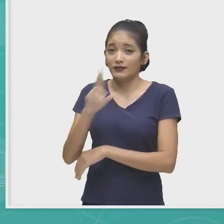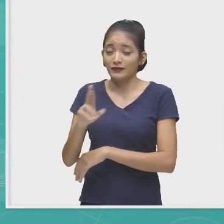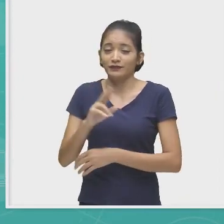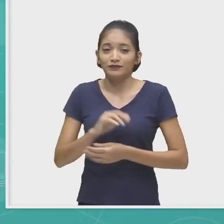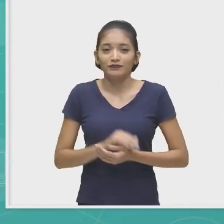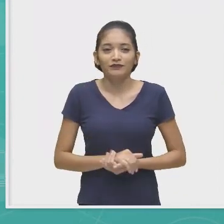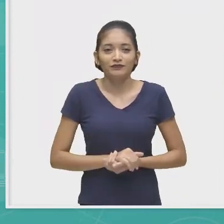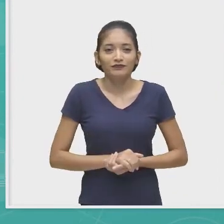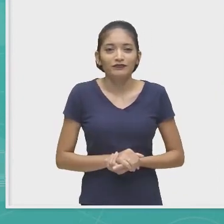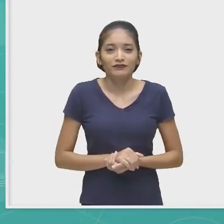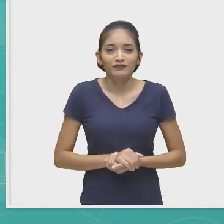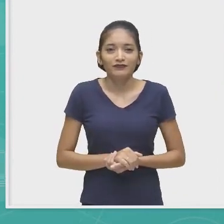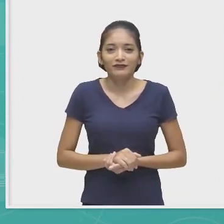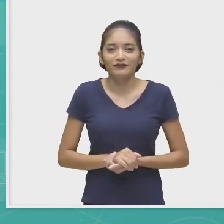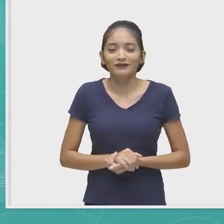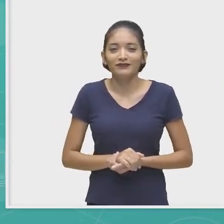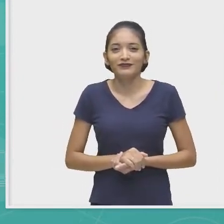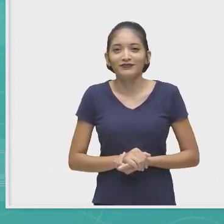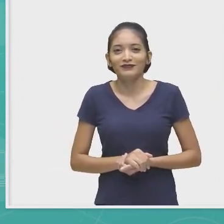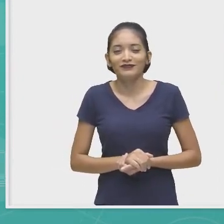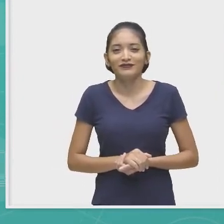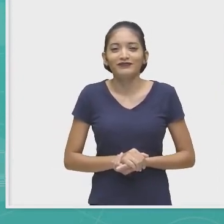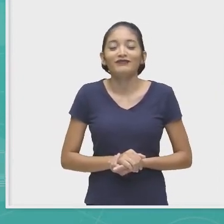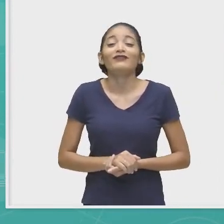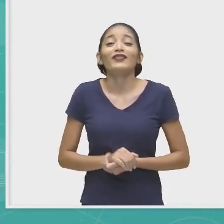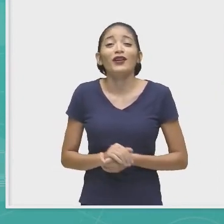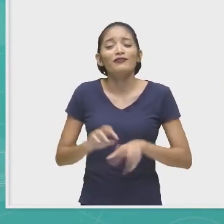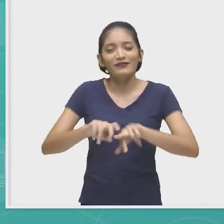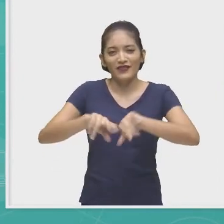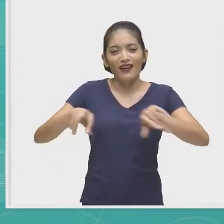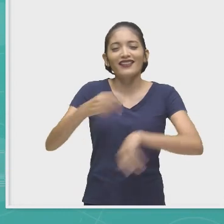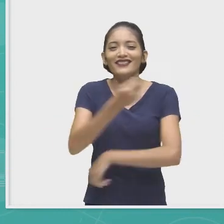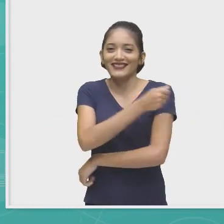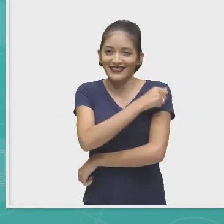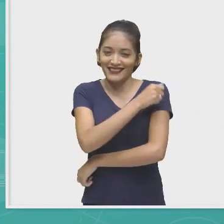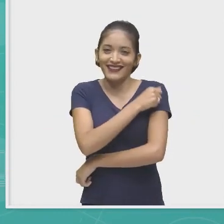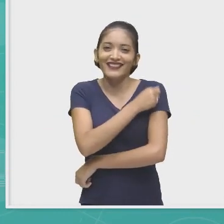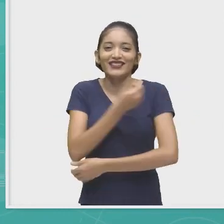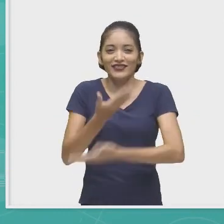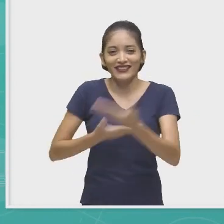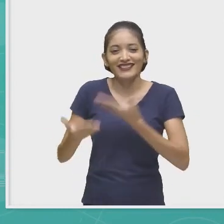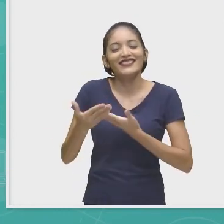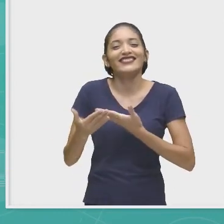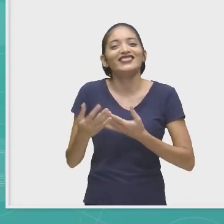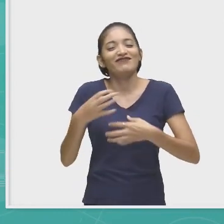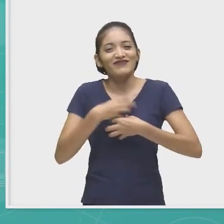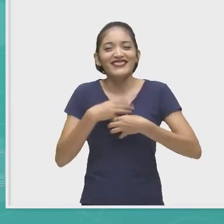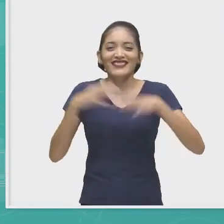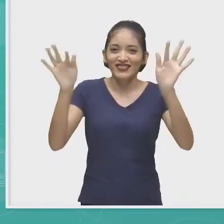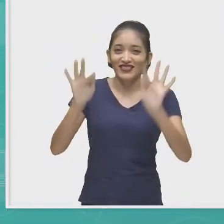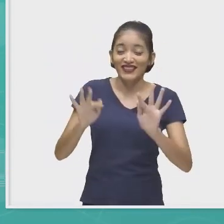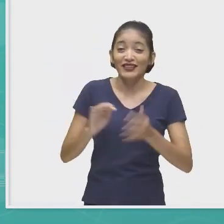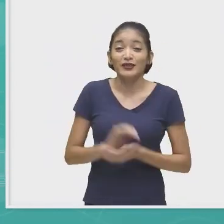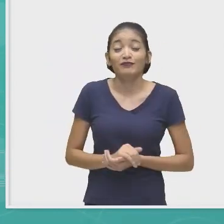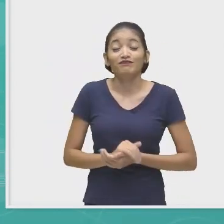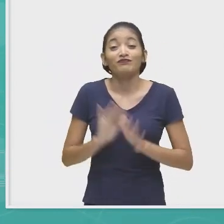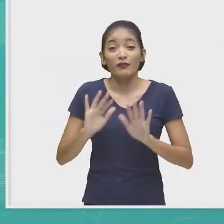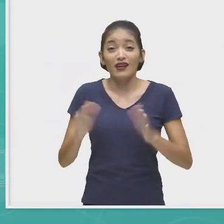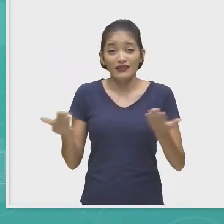né? Pessoal bastante participativo, cara, show de bola, vocês me deixam muito feliz. Vamos para a correção